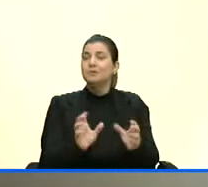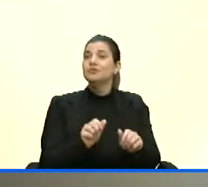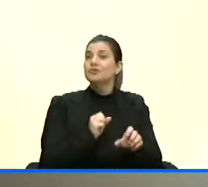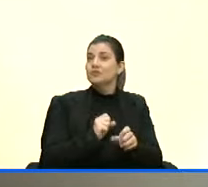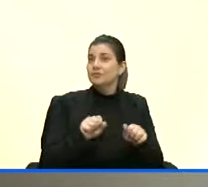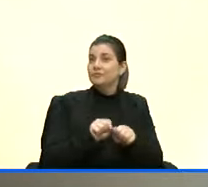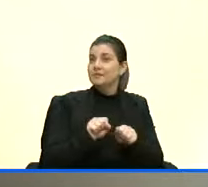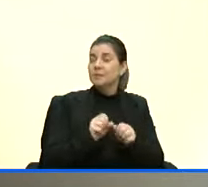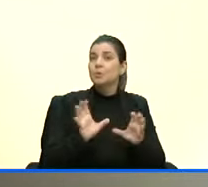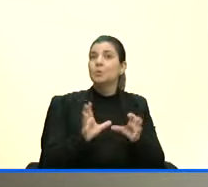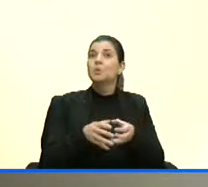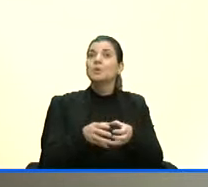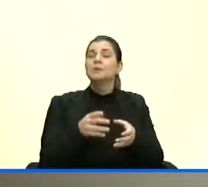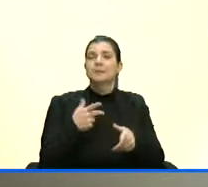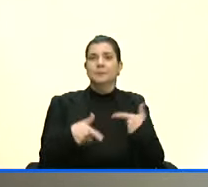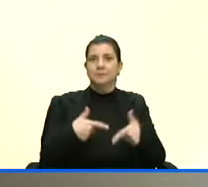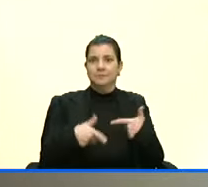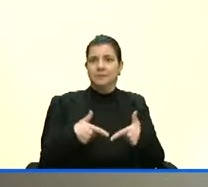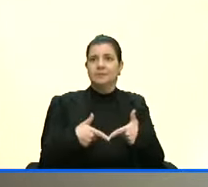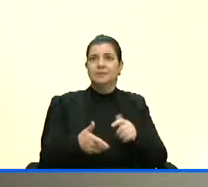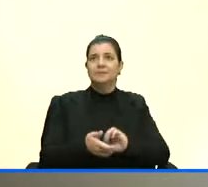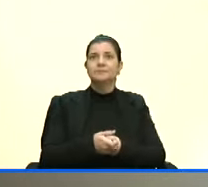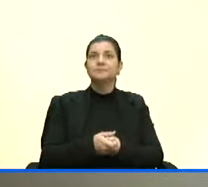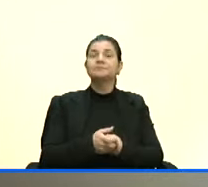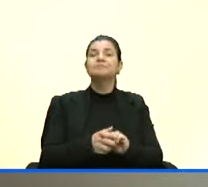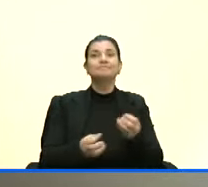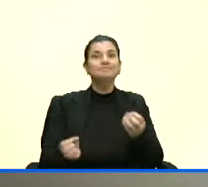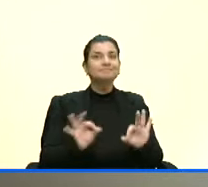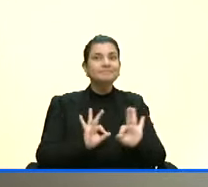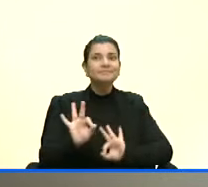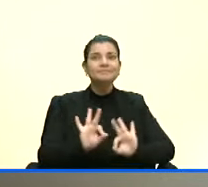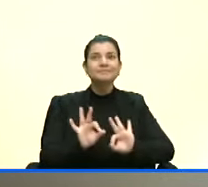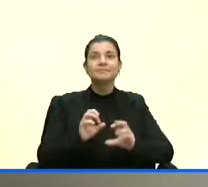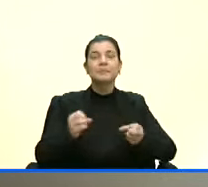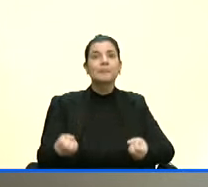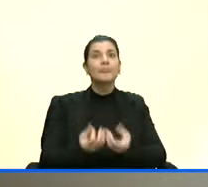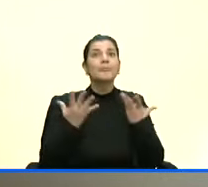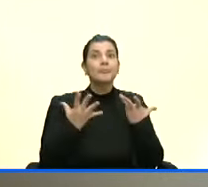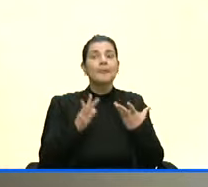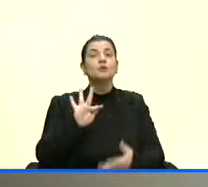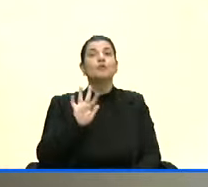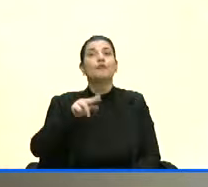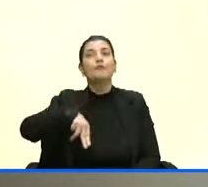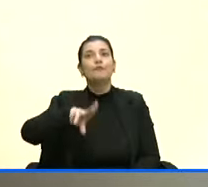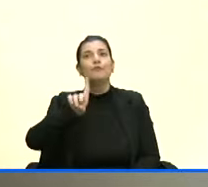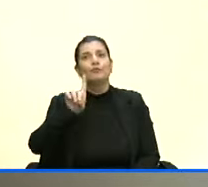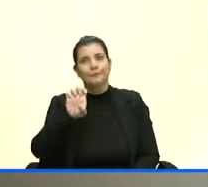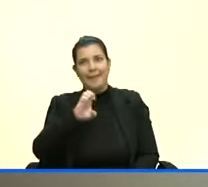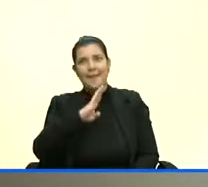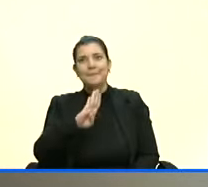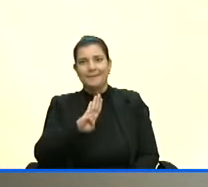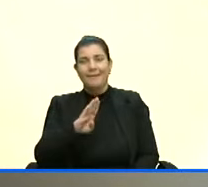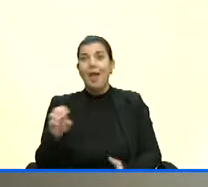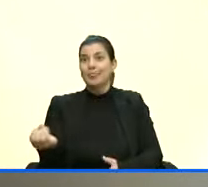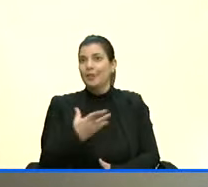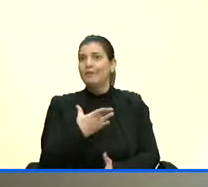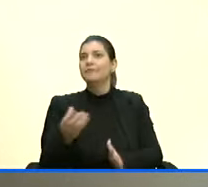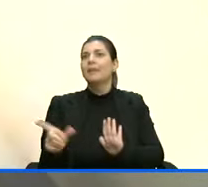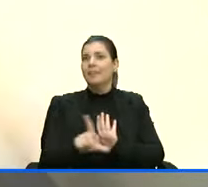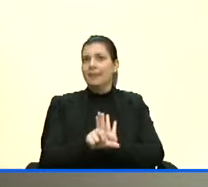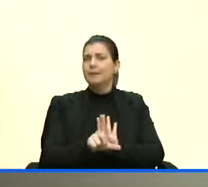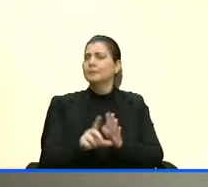fim houve uma organização de um evento para... sobre o Fundeb, sobre a nova lei. Então, foi muito